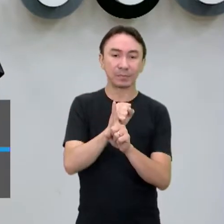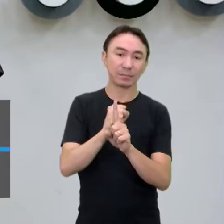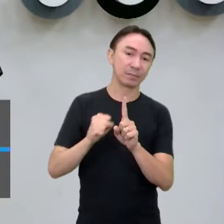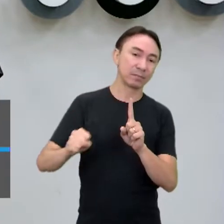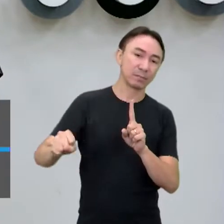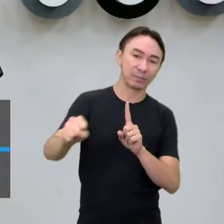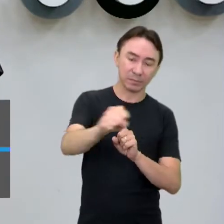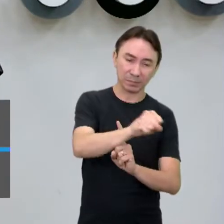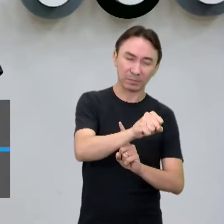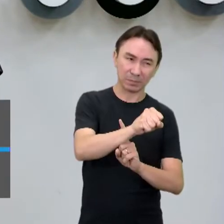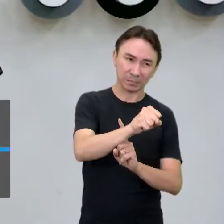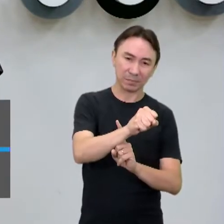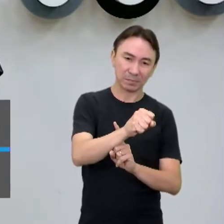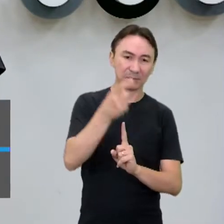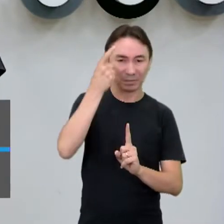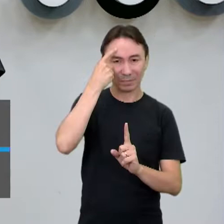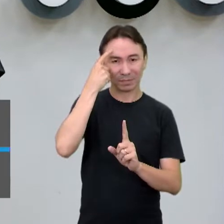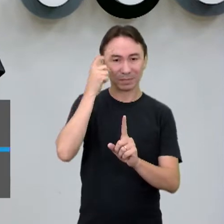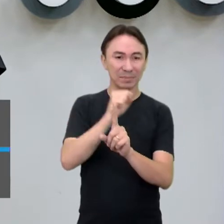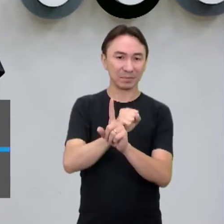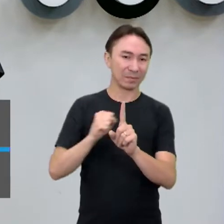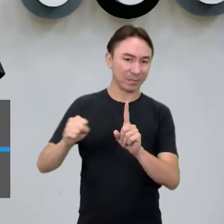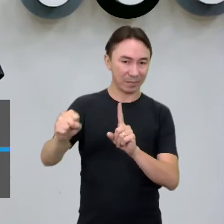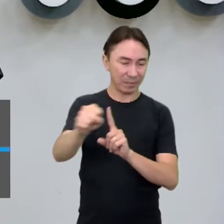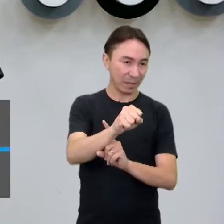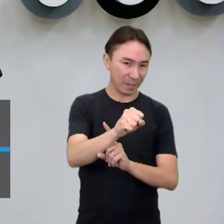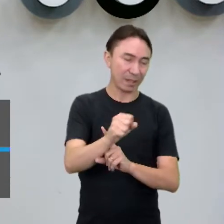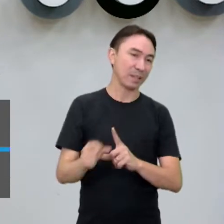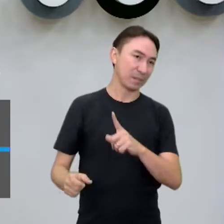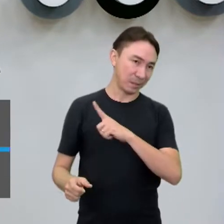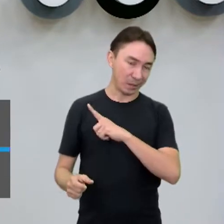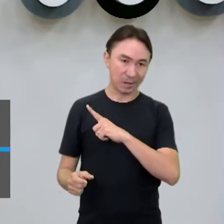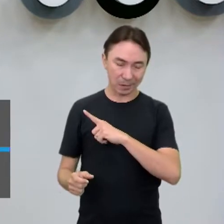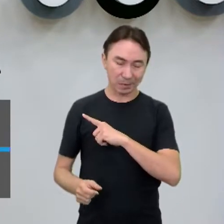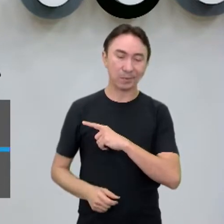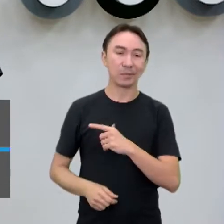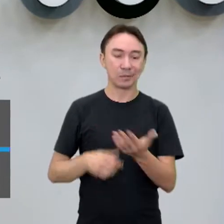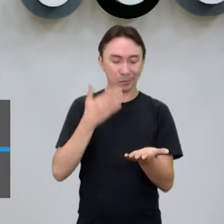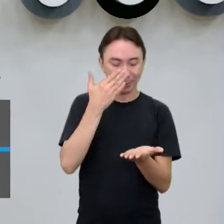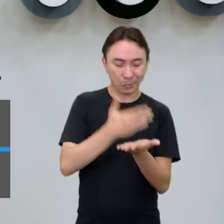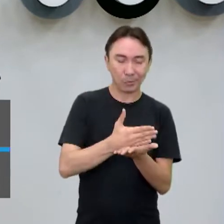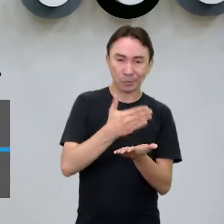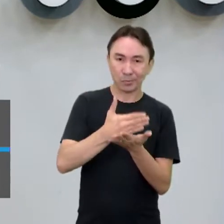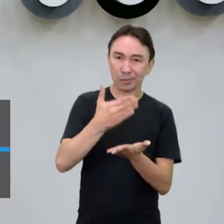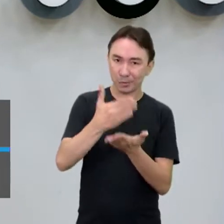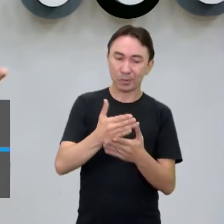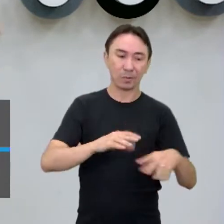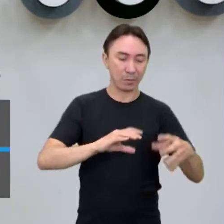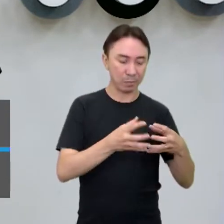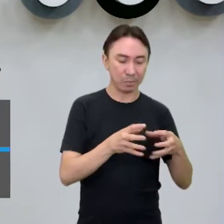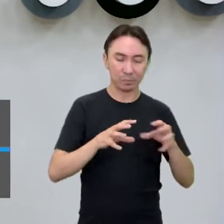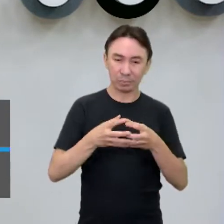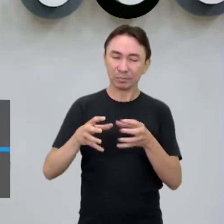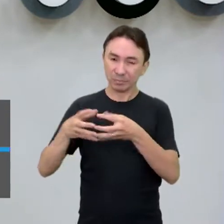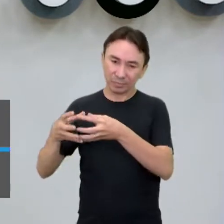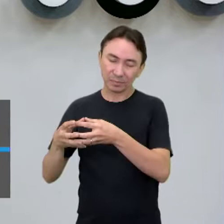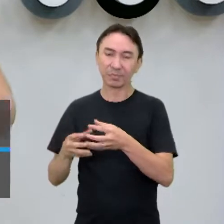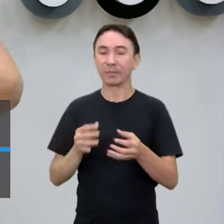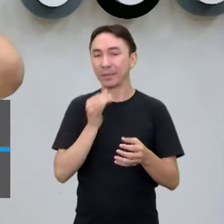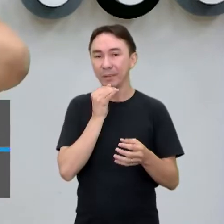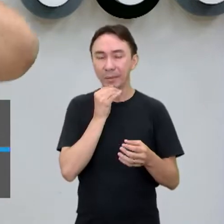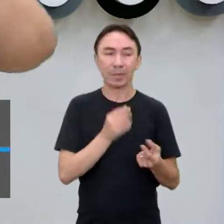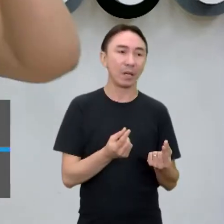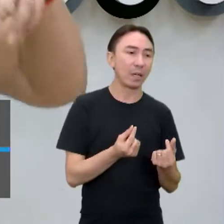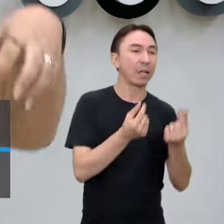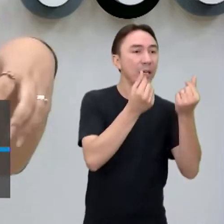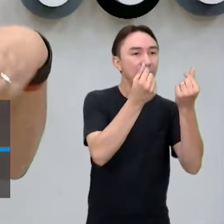sempre pensa na questão de que ela é dividida em classes, né? E a gente, dentro da nossa realidade, econômicas. Então, se você é rico ou se